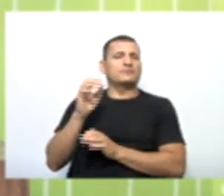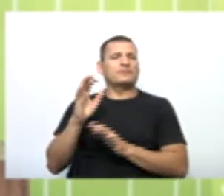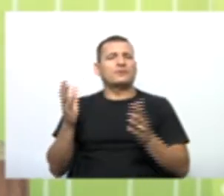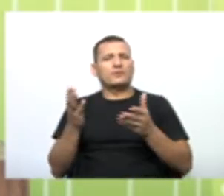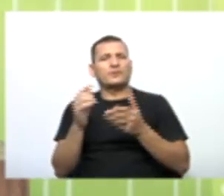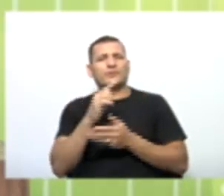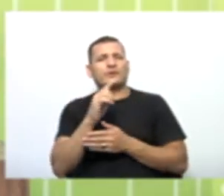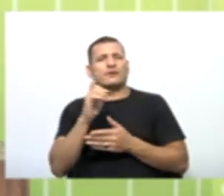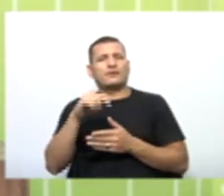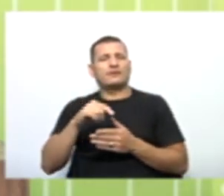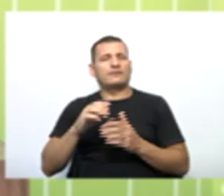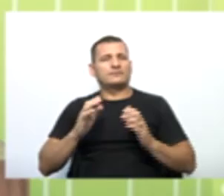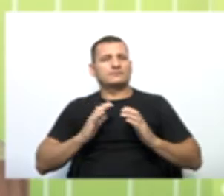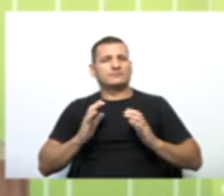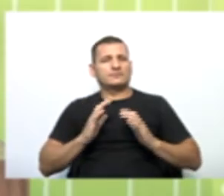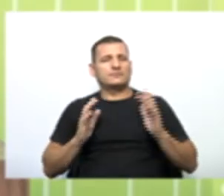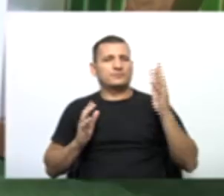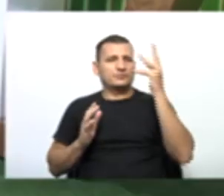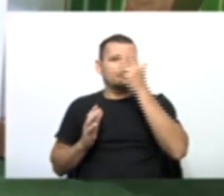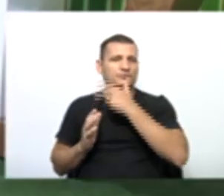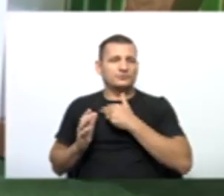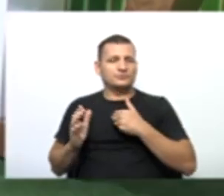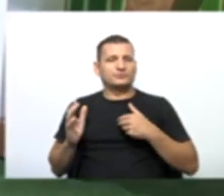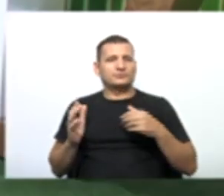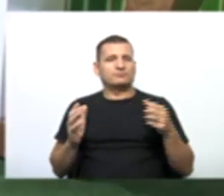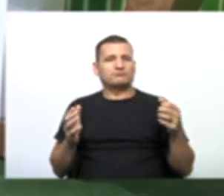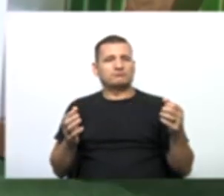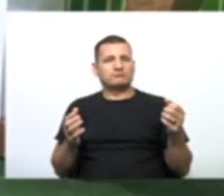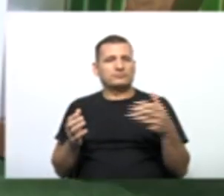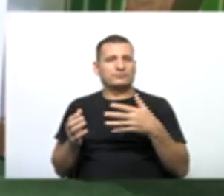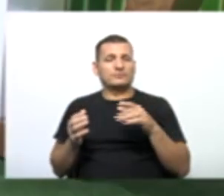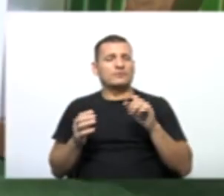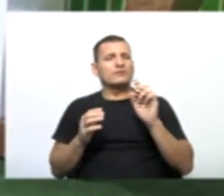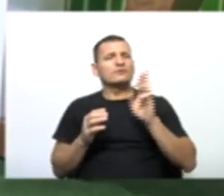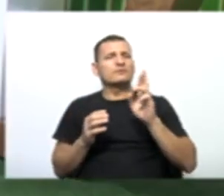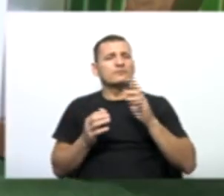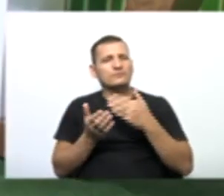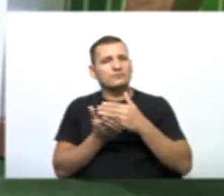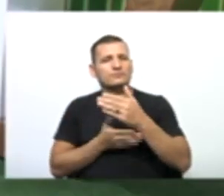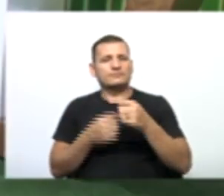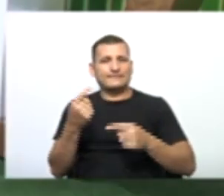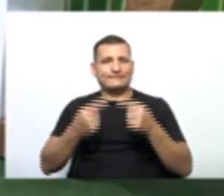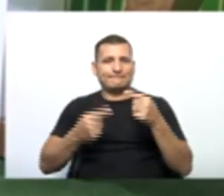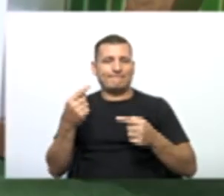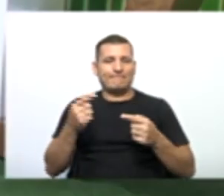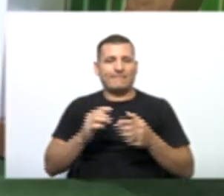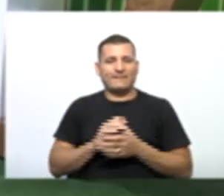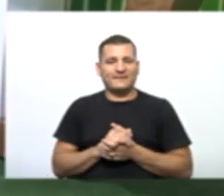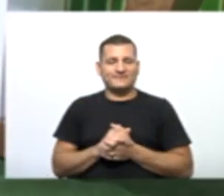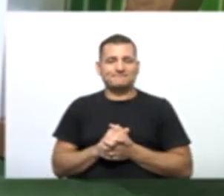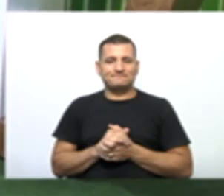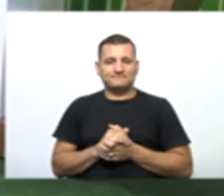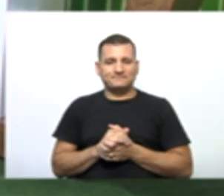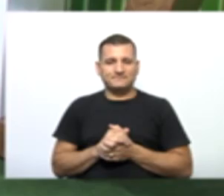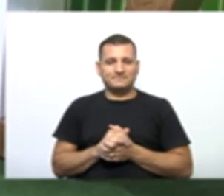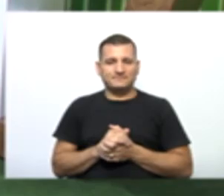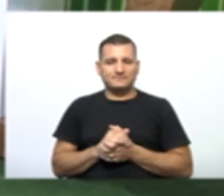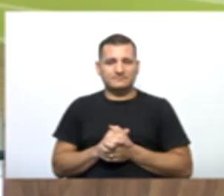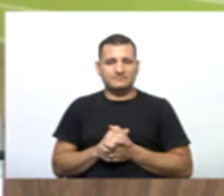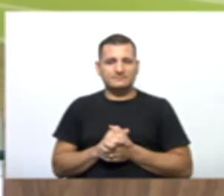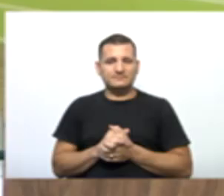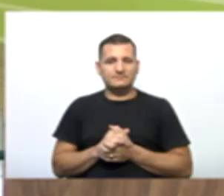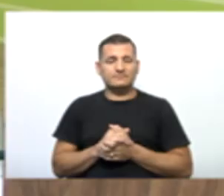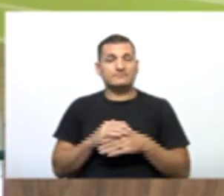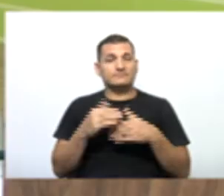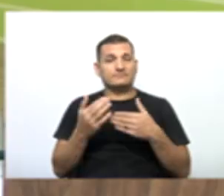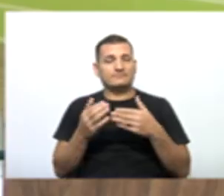gente bonita indo conversar na praça. Quem será que começou essa discussão, professor? E aí que a gente vai entrar justamente